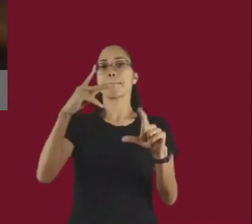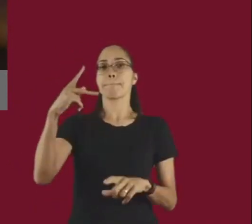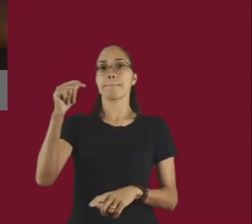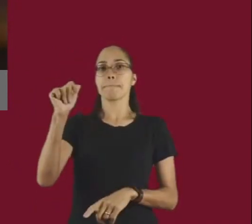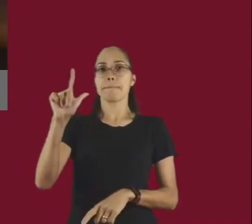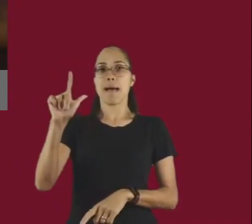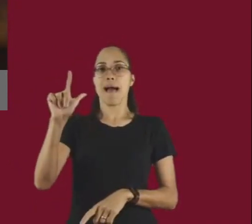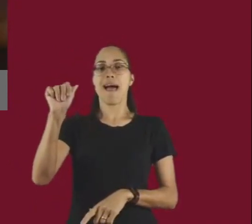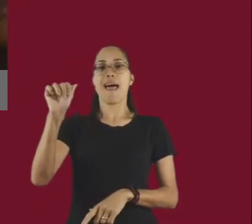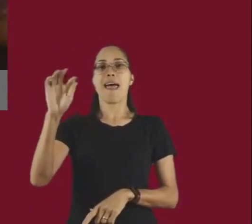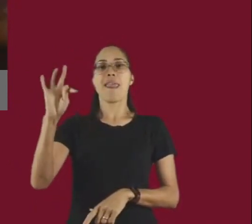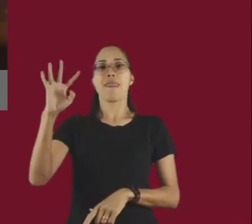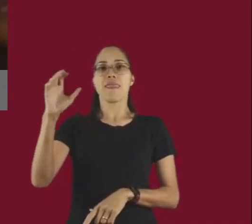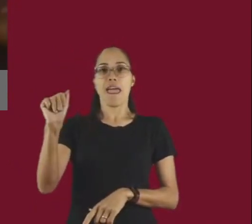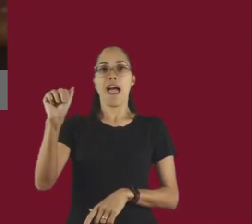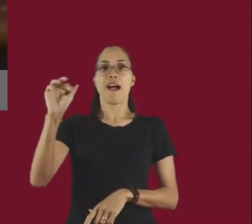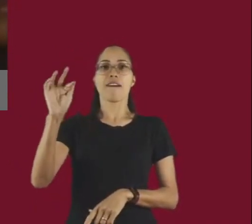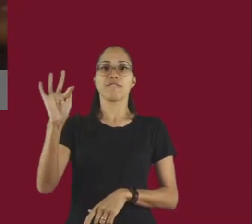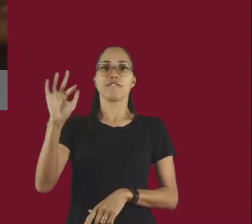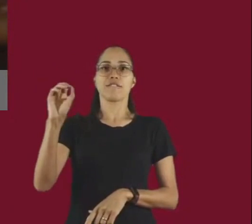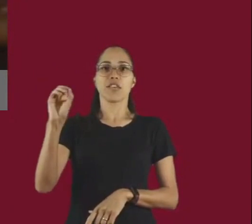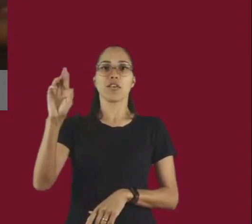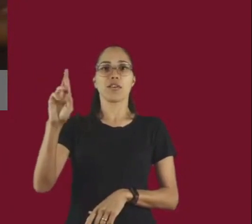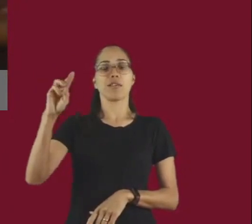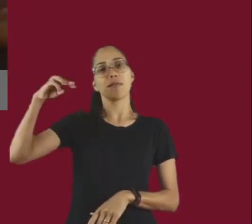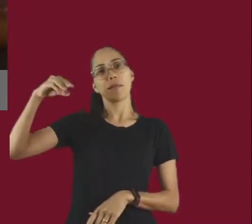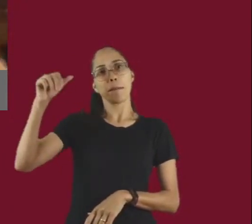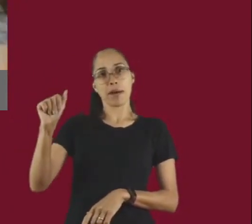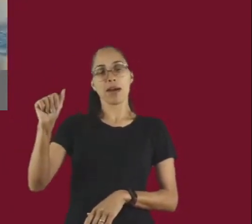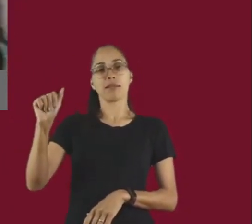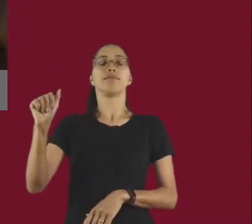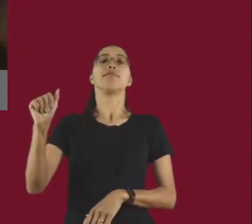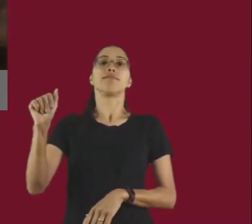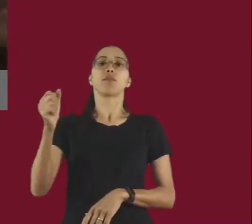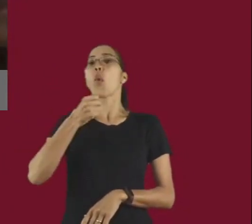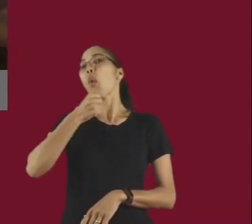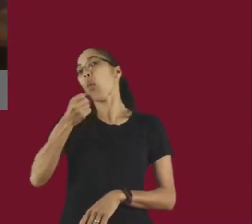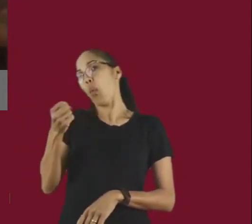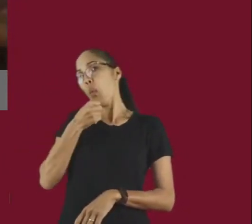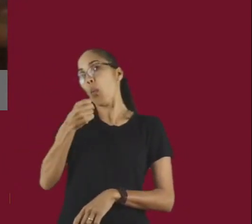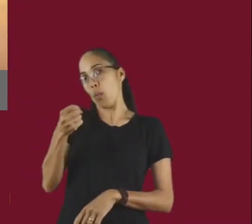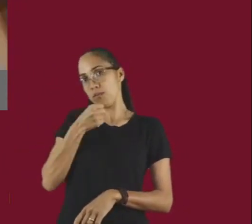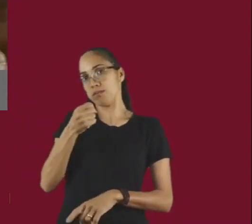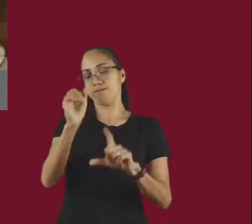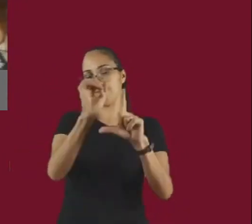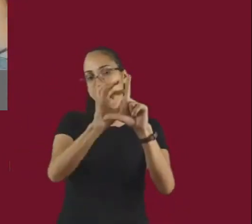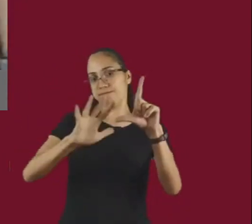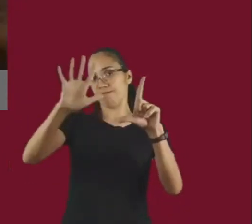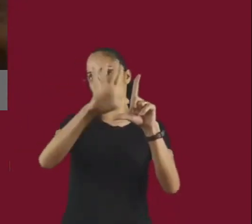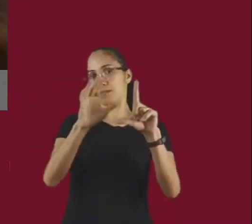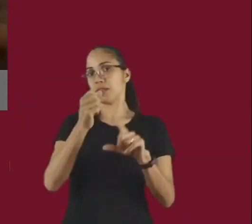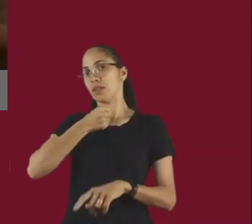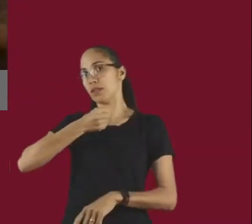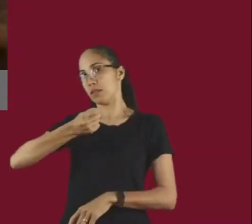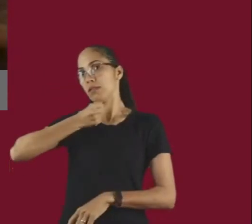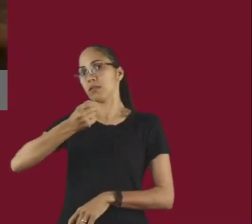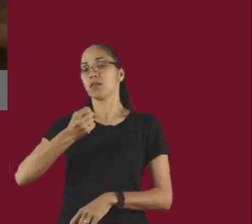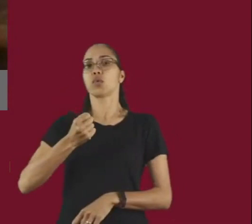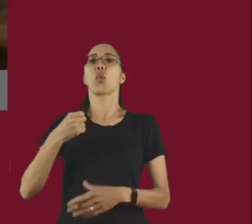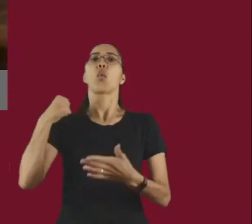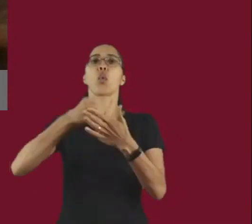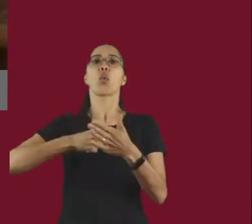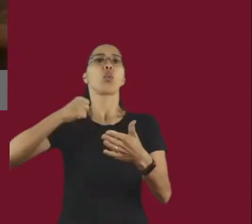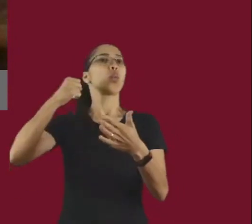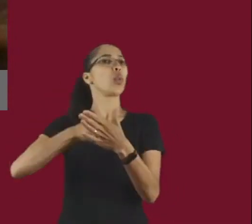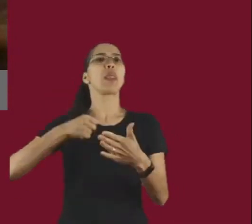coisa pequenininha, mas é a forma que eu encontrei aqui. Mas a gente tem que lutar no parlamento, a gente tem que